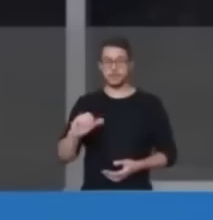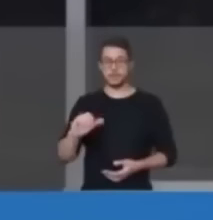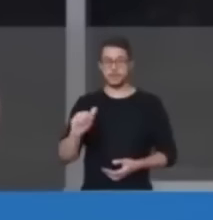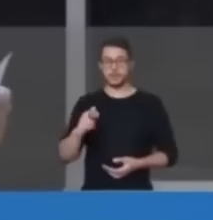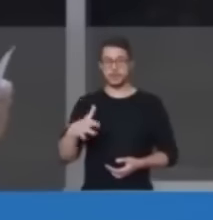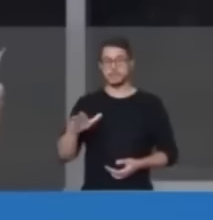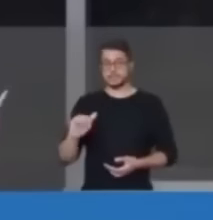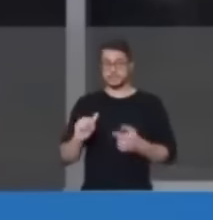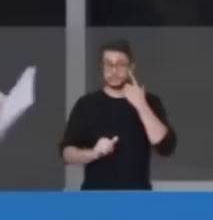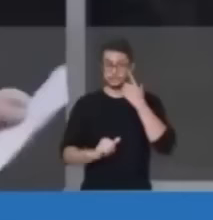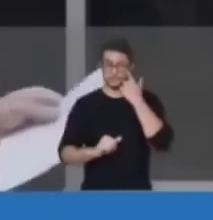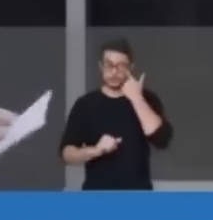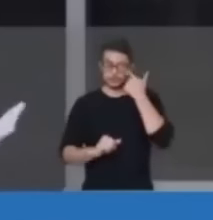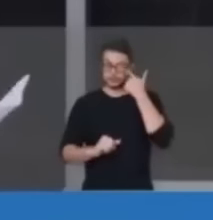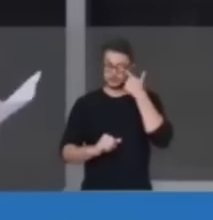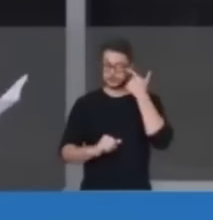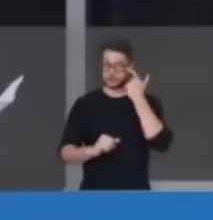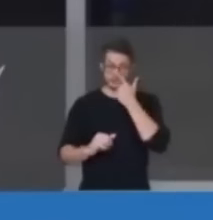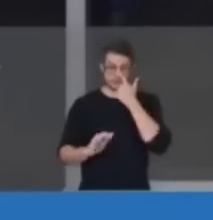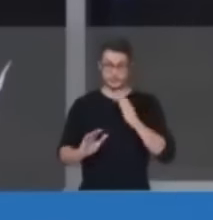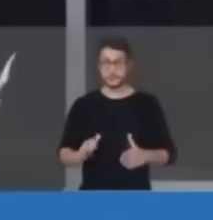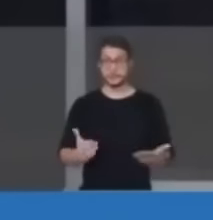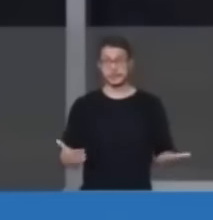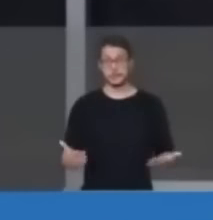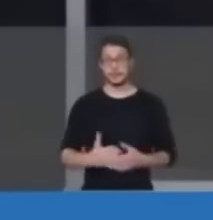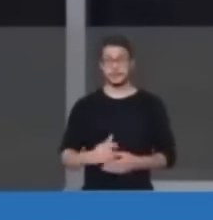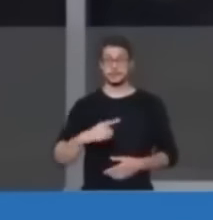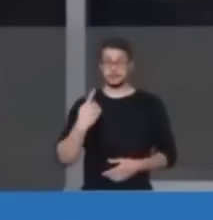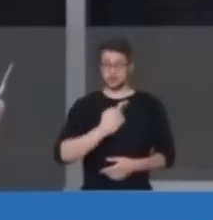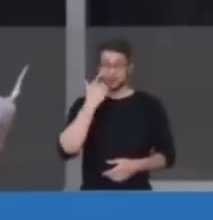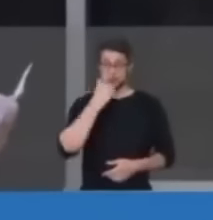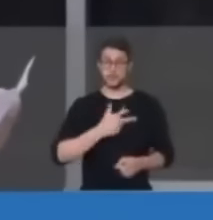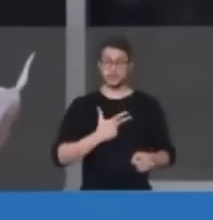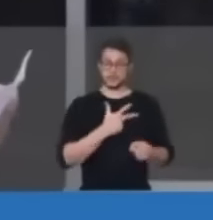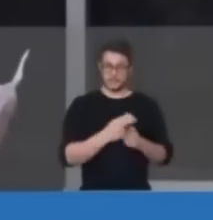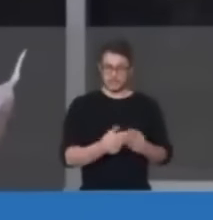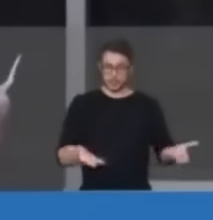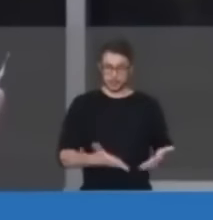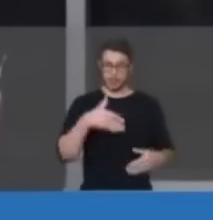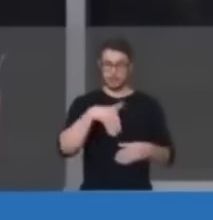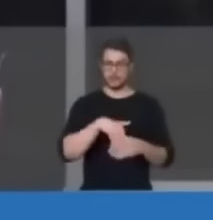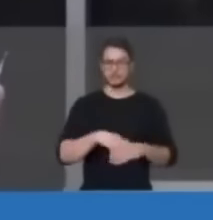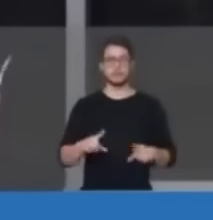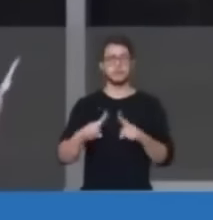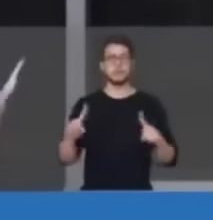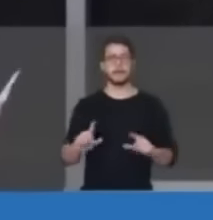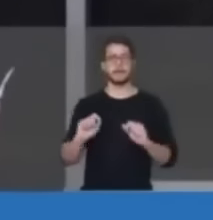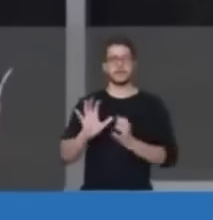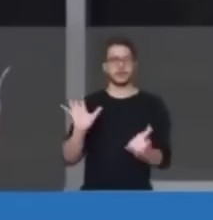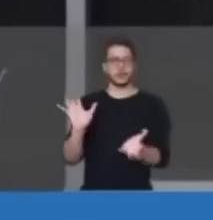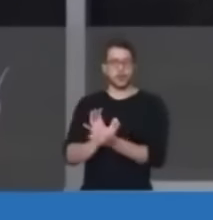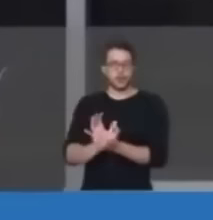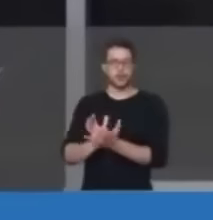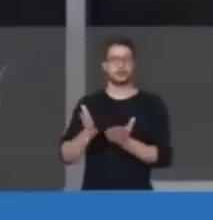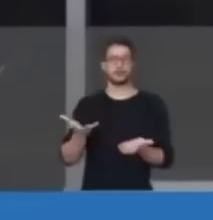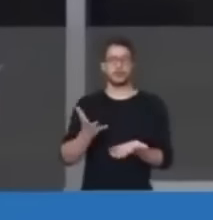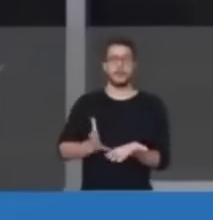sempre eu não vi golpistas denunciarem as urnas eletrônicas eu não vi golpistas dizer que as eleições